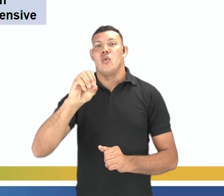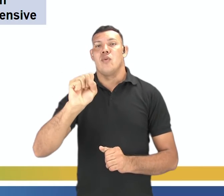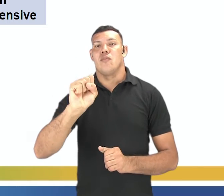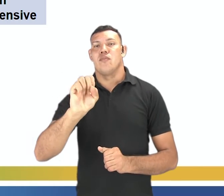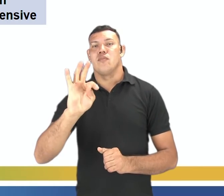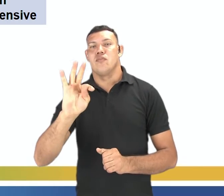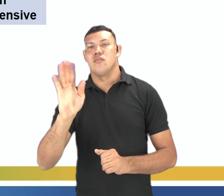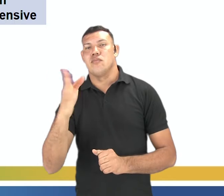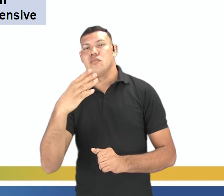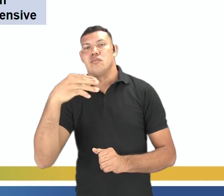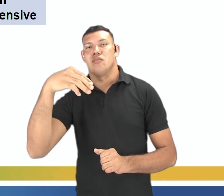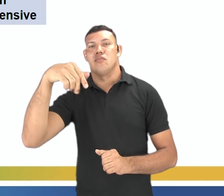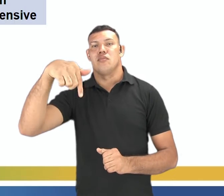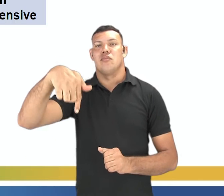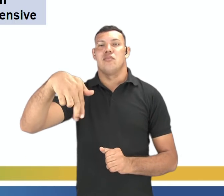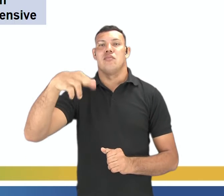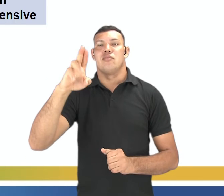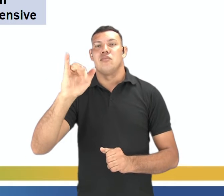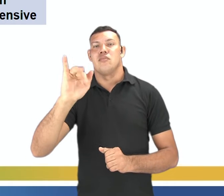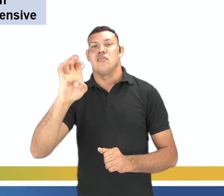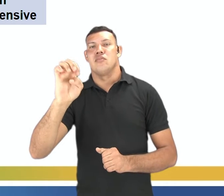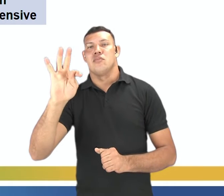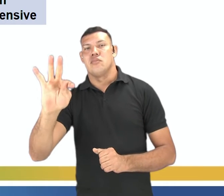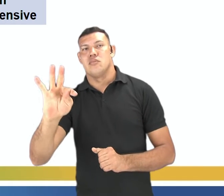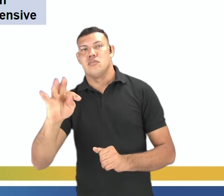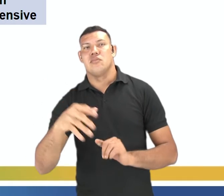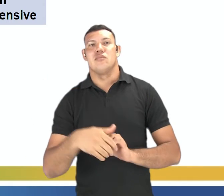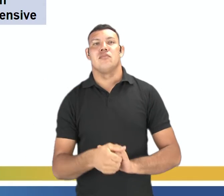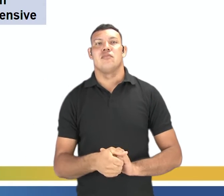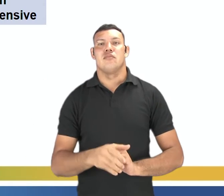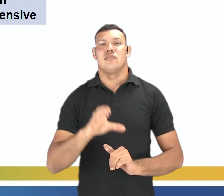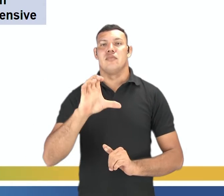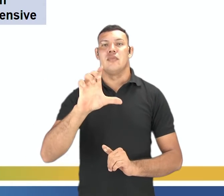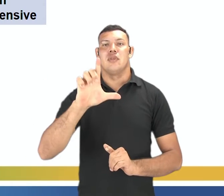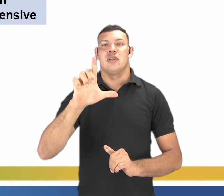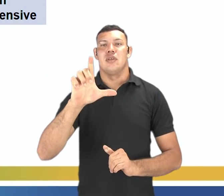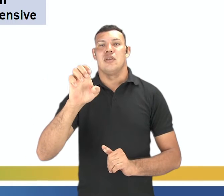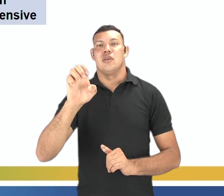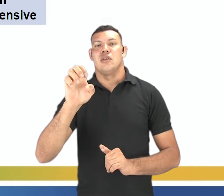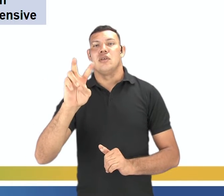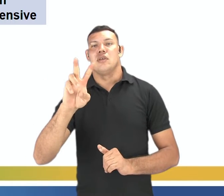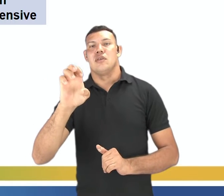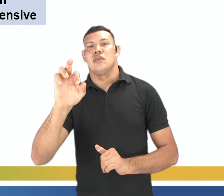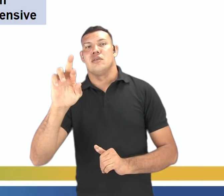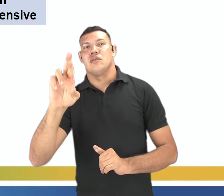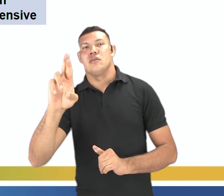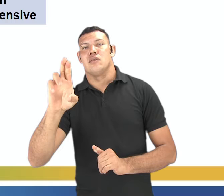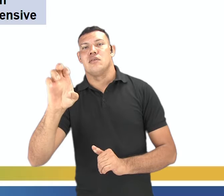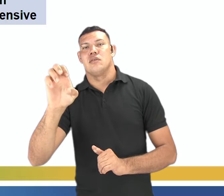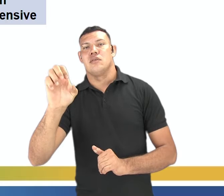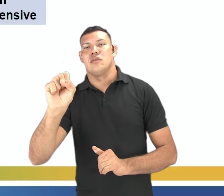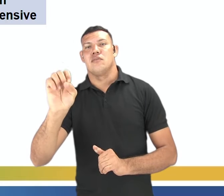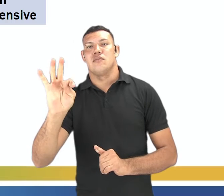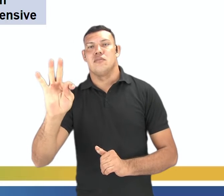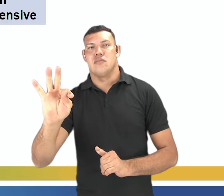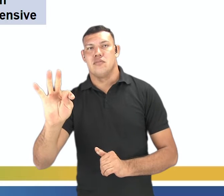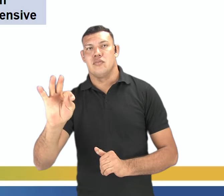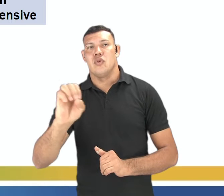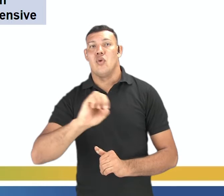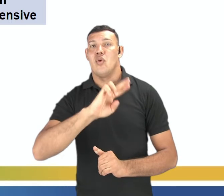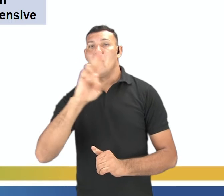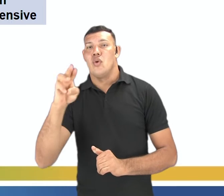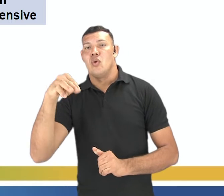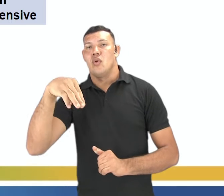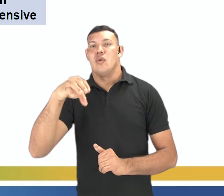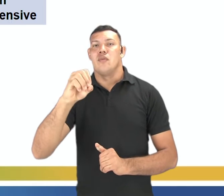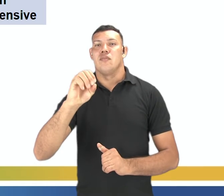falar the cleverest ou the most clever. Narrow, que significa estreito. Pode-se falar the